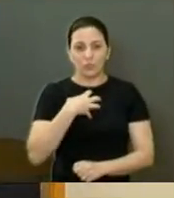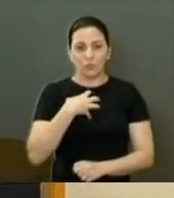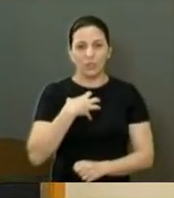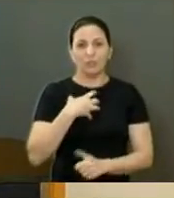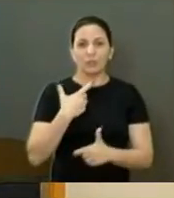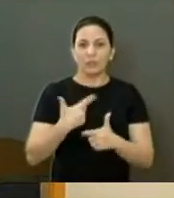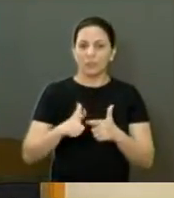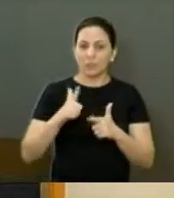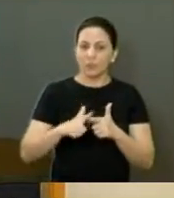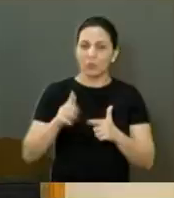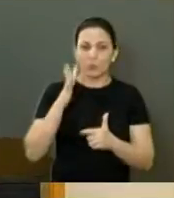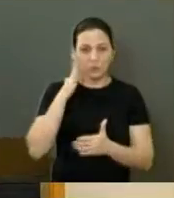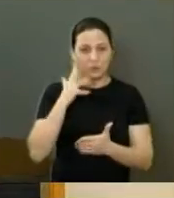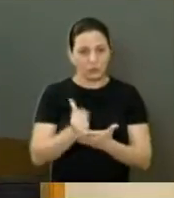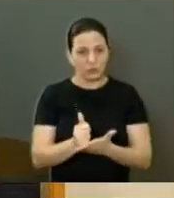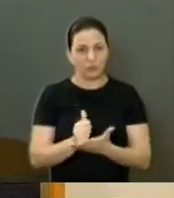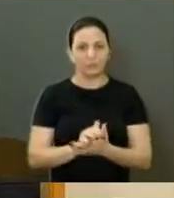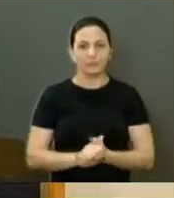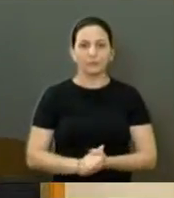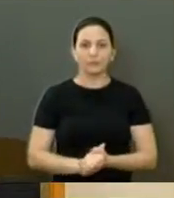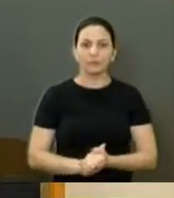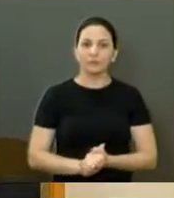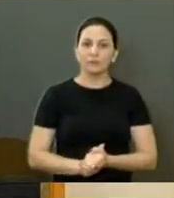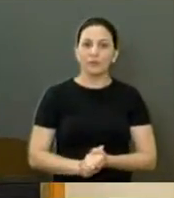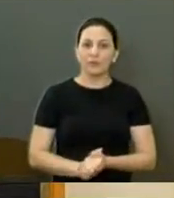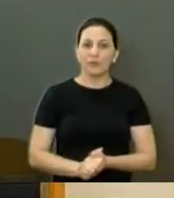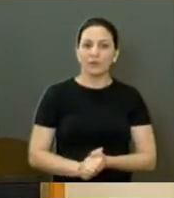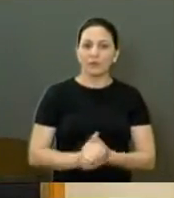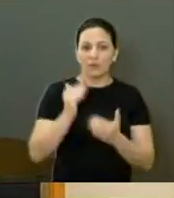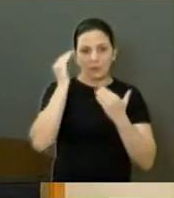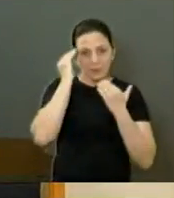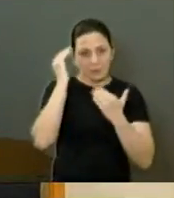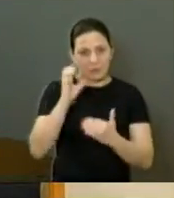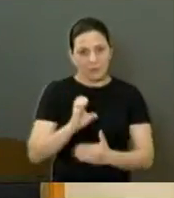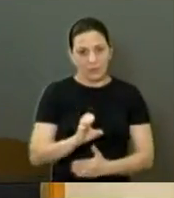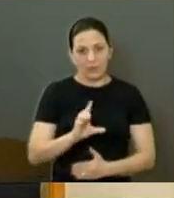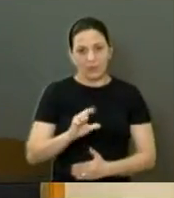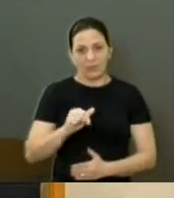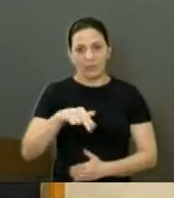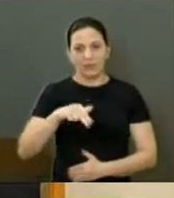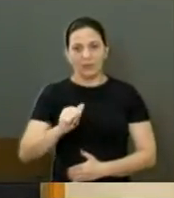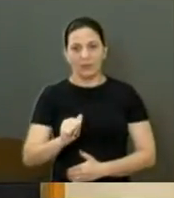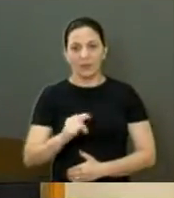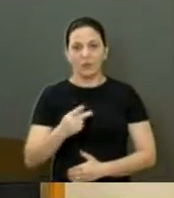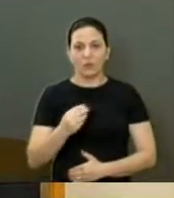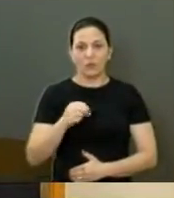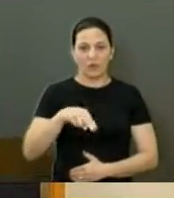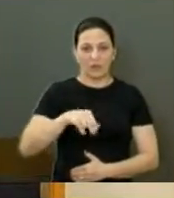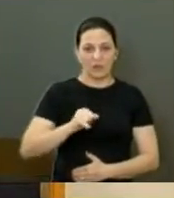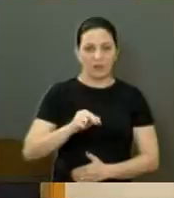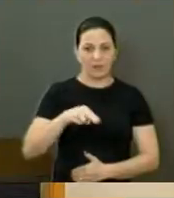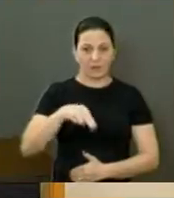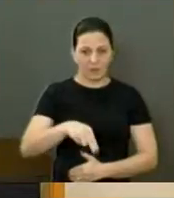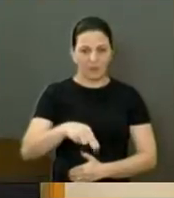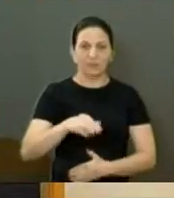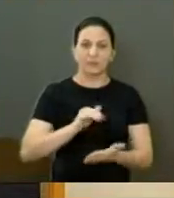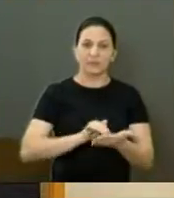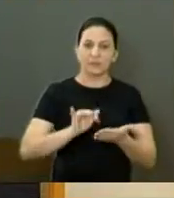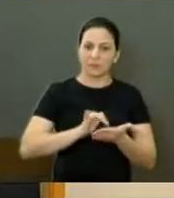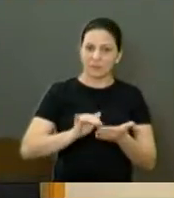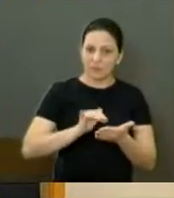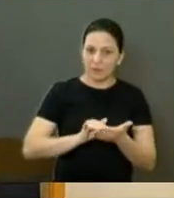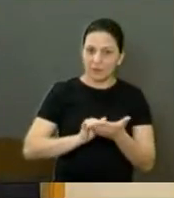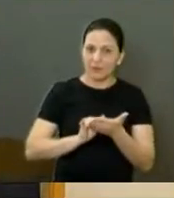questão seja solucionada. E, desde já, fica aí o meu agradecimento à Eliana, secretária de Saúde, que é sempre